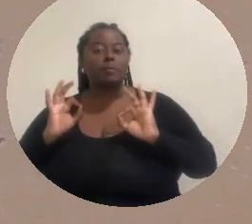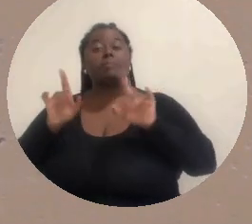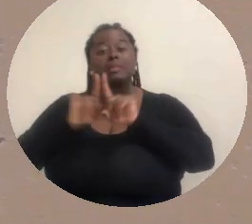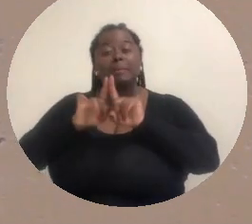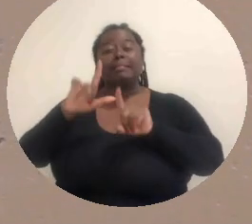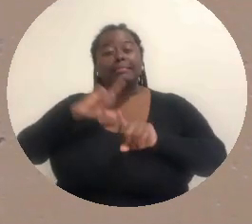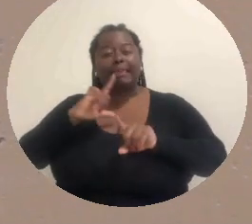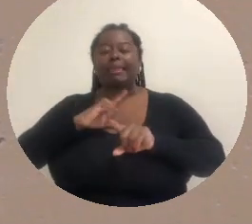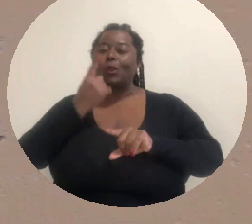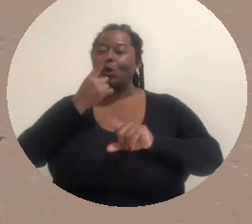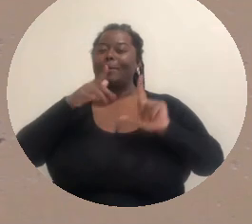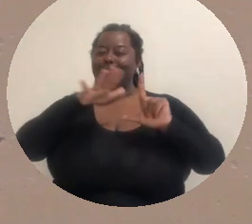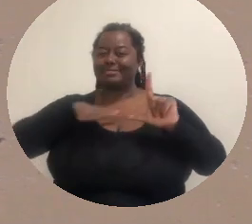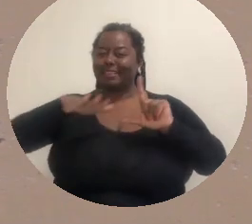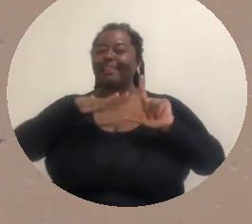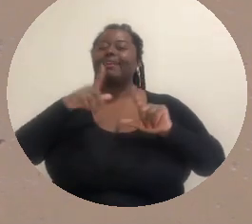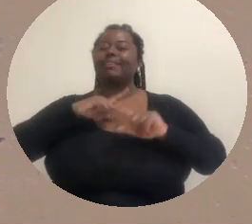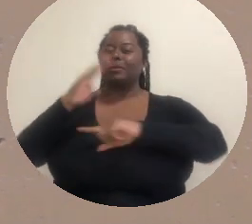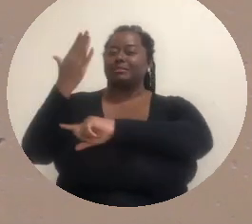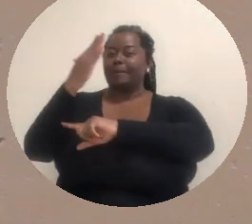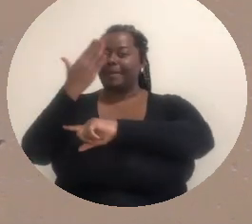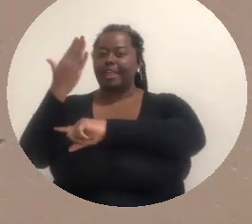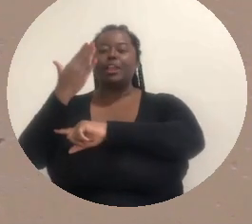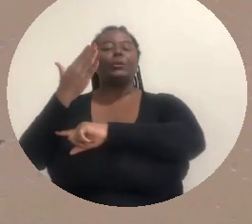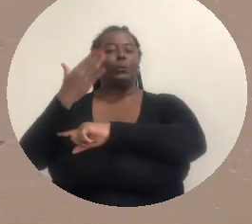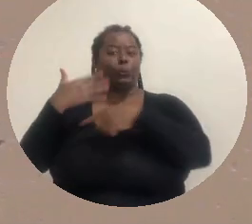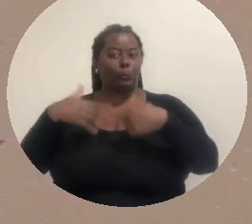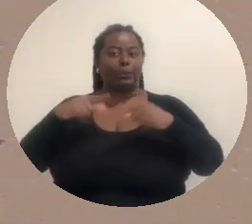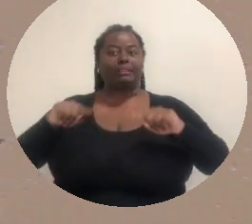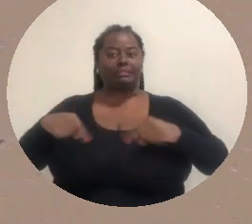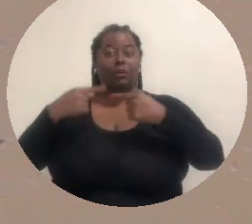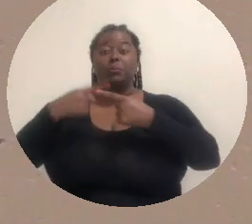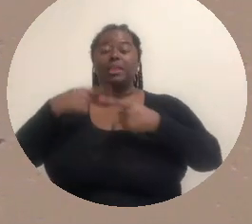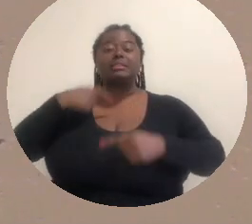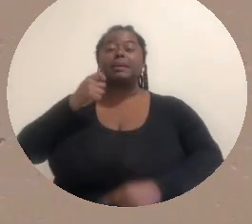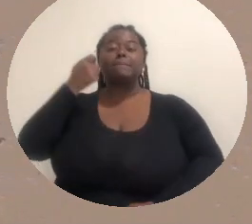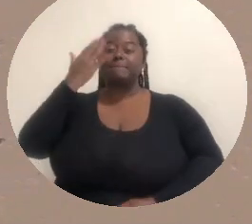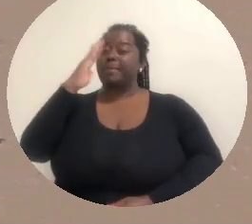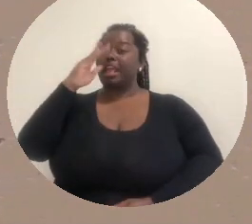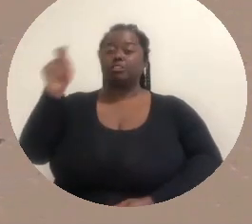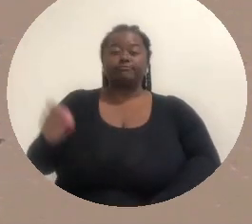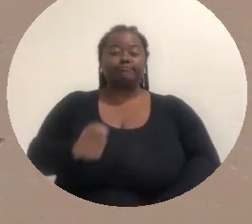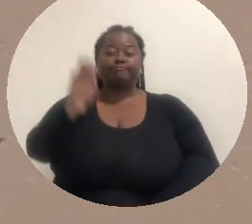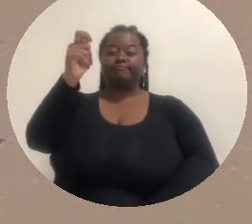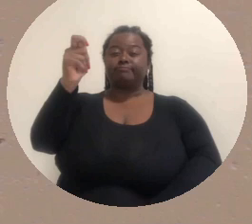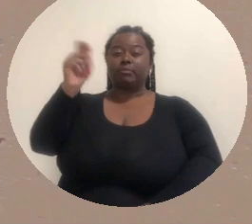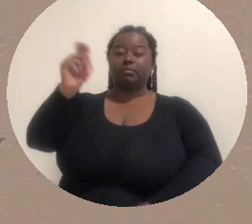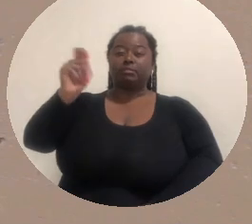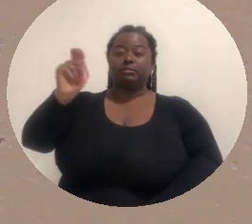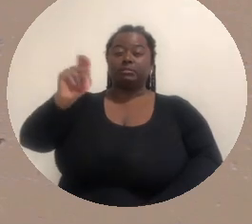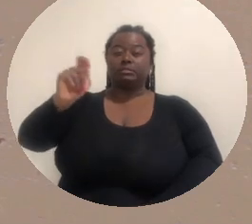que, nossa, aquele plano foi desafiador de gravar. Segurar o espelho sem tremer e sem aparecer a câmera